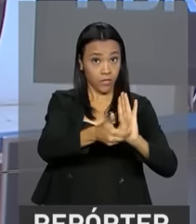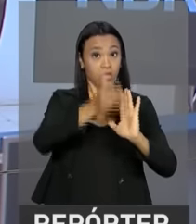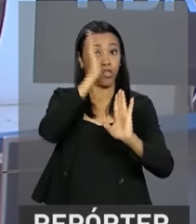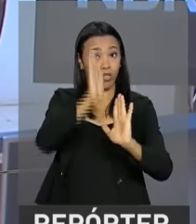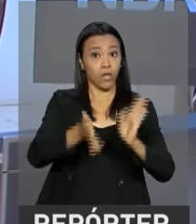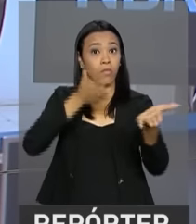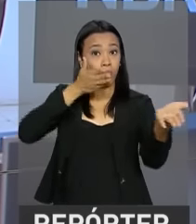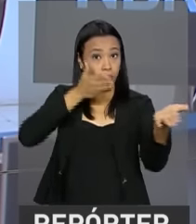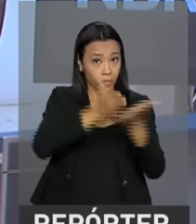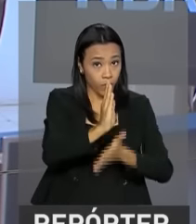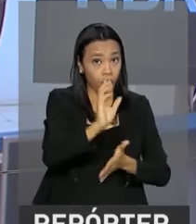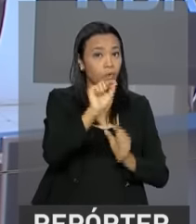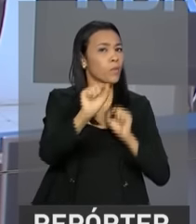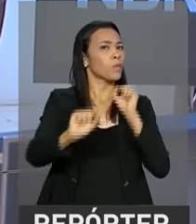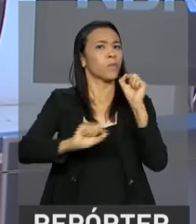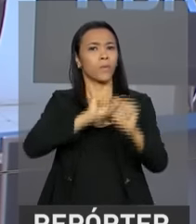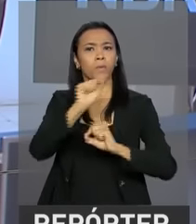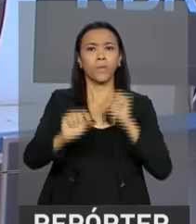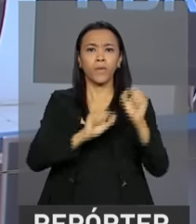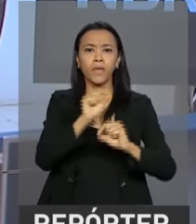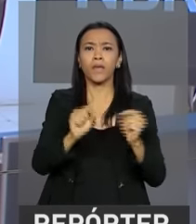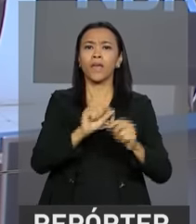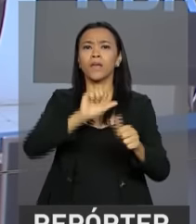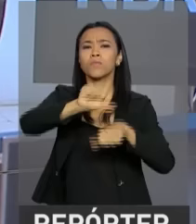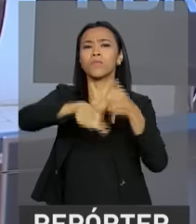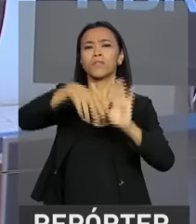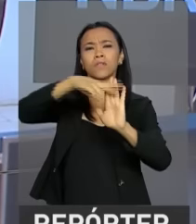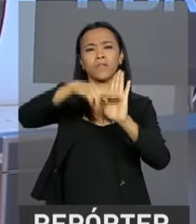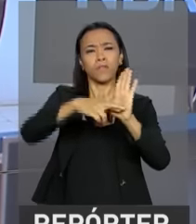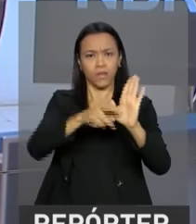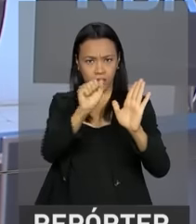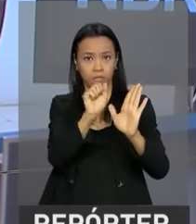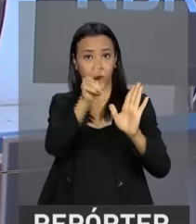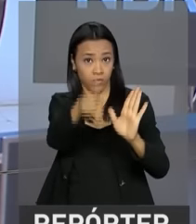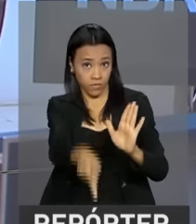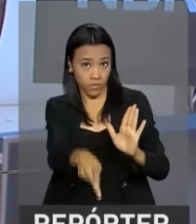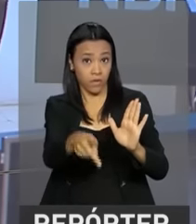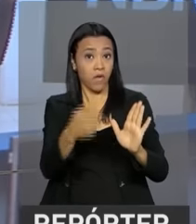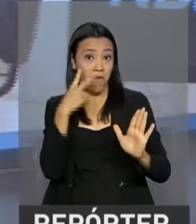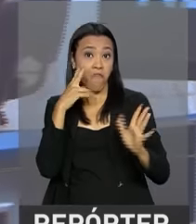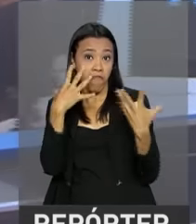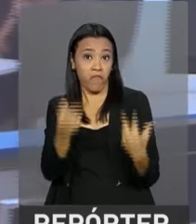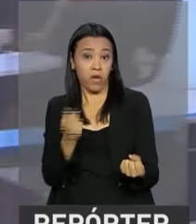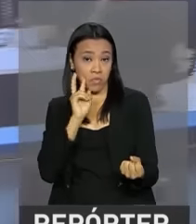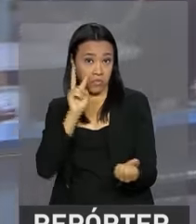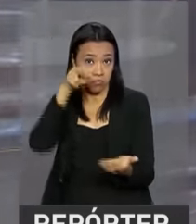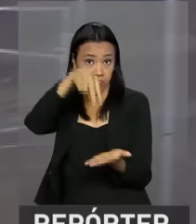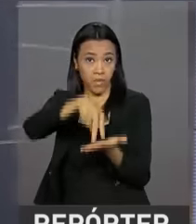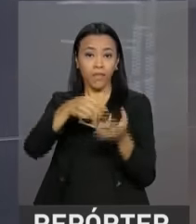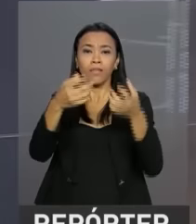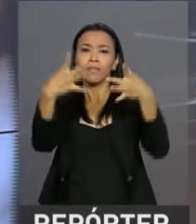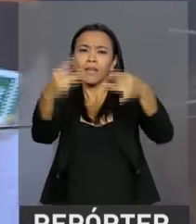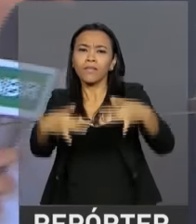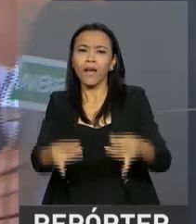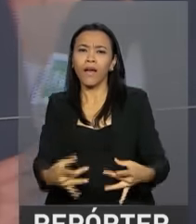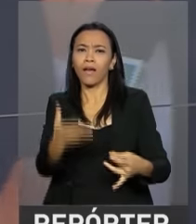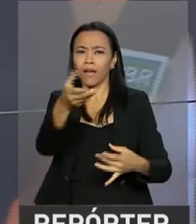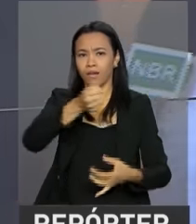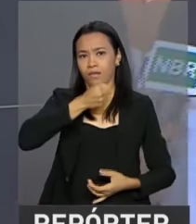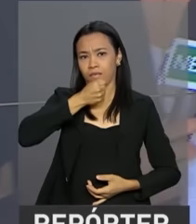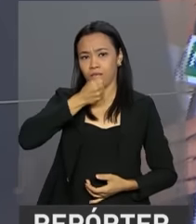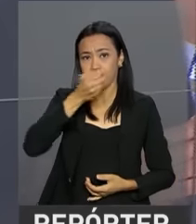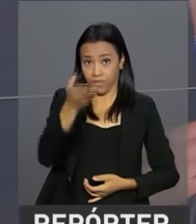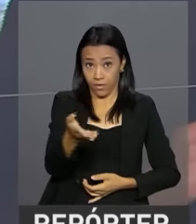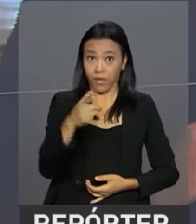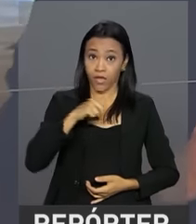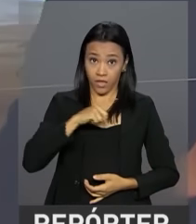parecer favorável à tramitação da reforma na Previdência Social vamos saber os detalhes desse assunto com a repórter Taíssa dias que